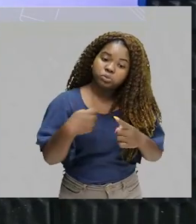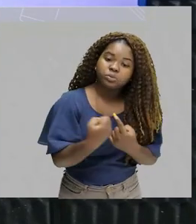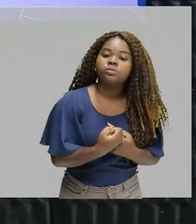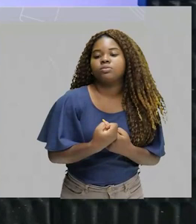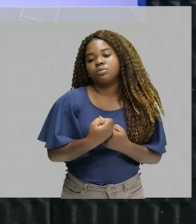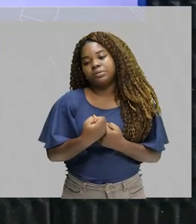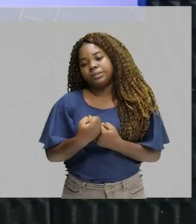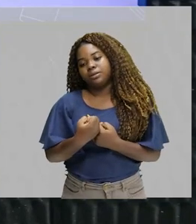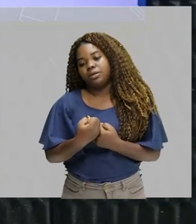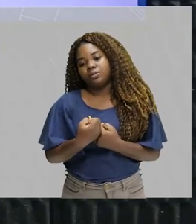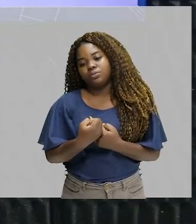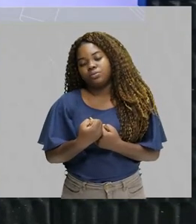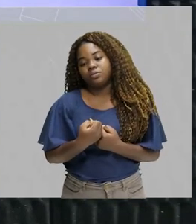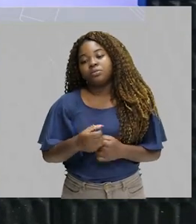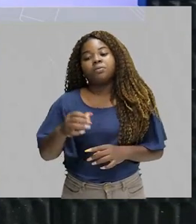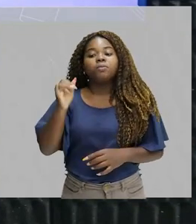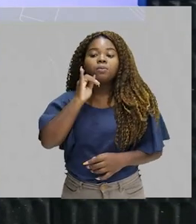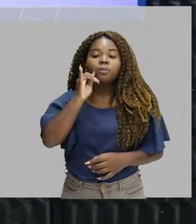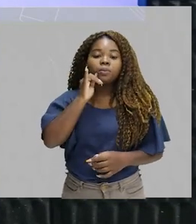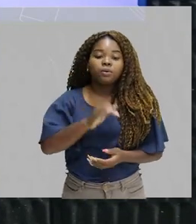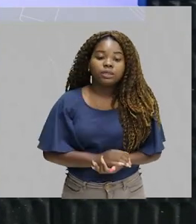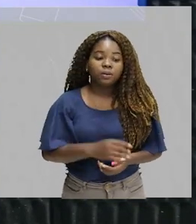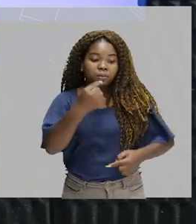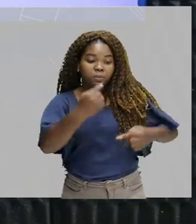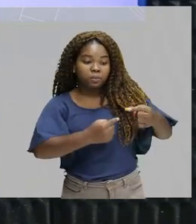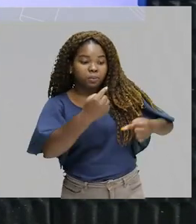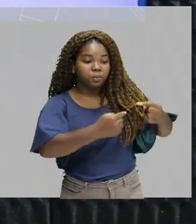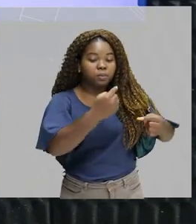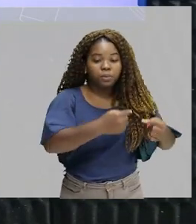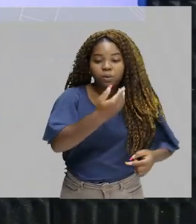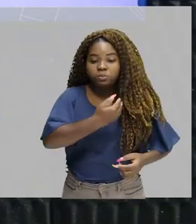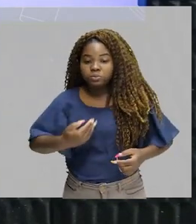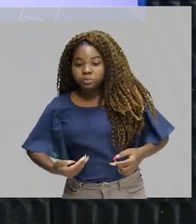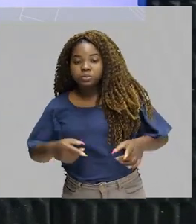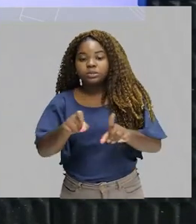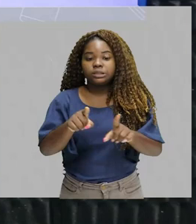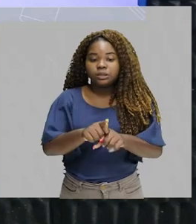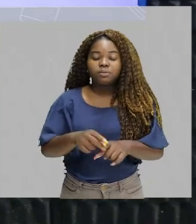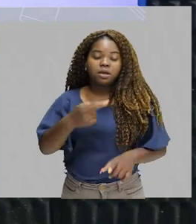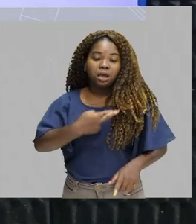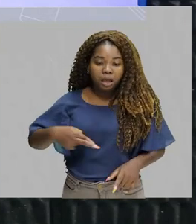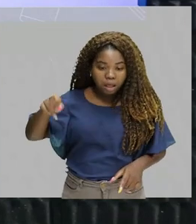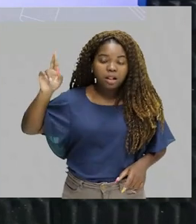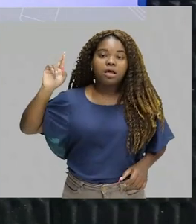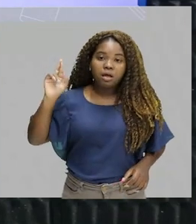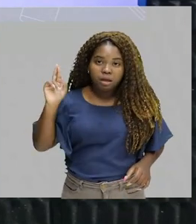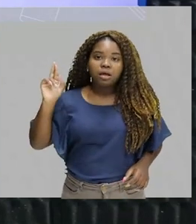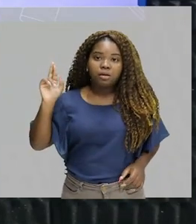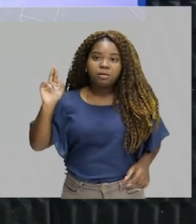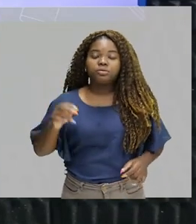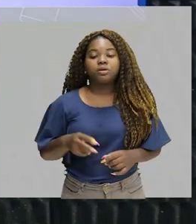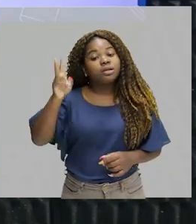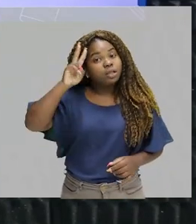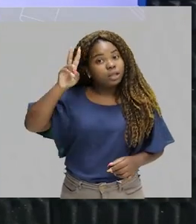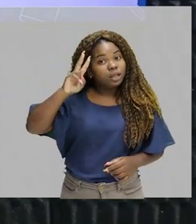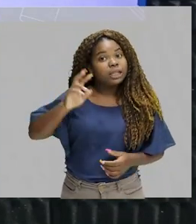de fatores por exemplo fatores políticos fatores religiosos lembra